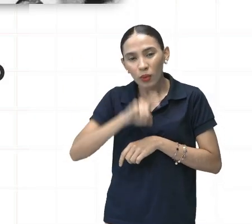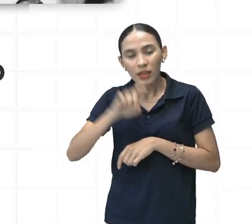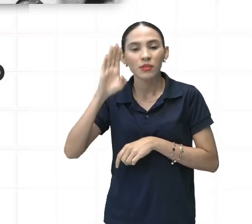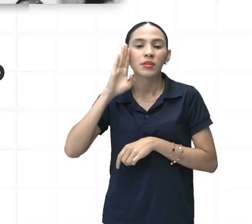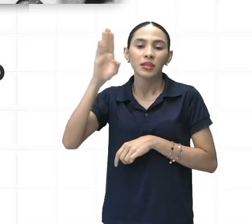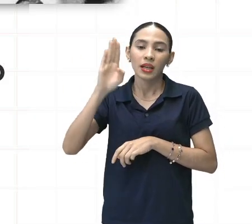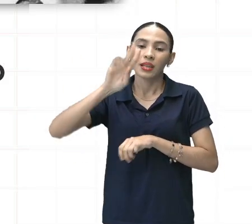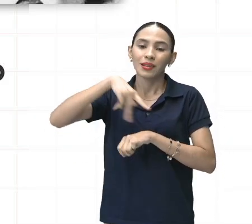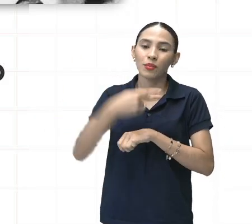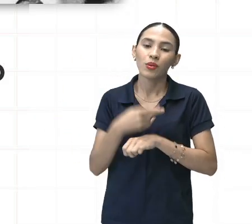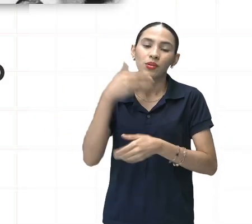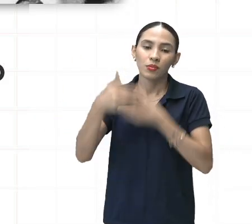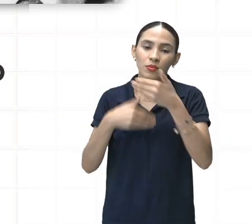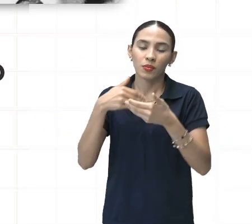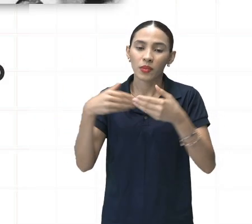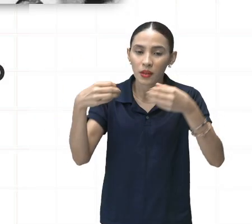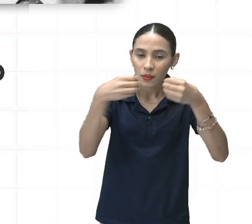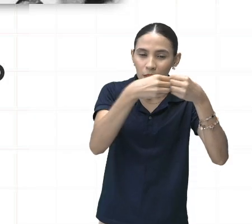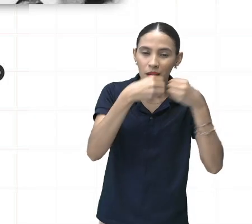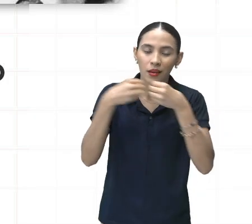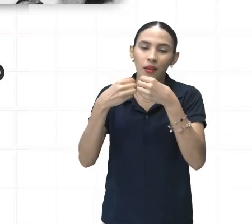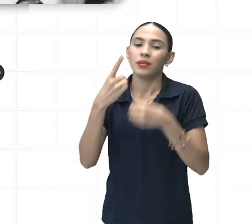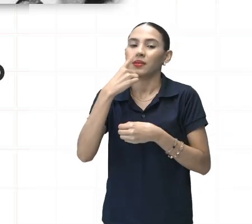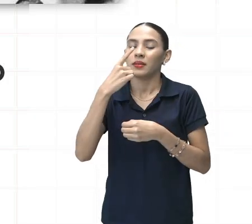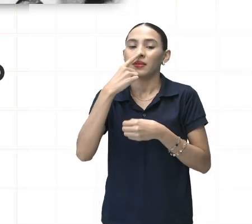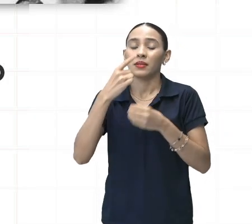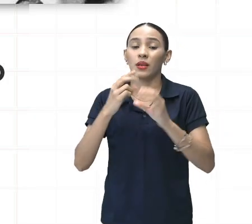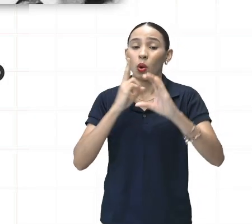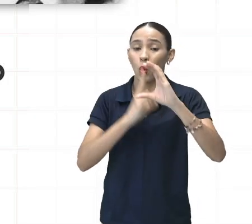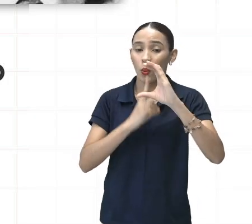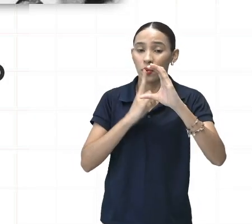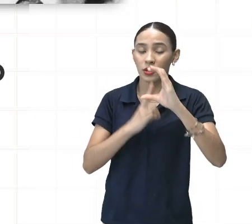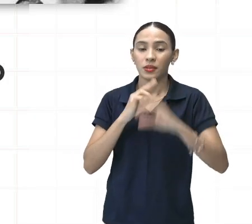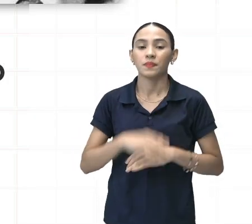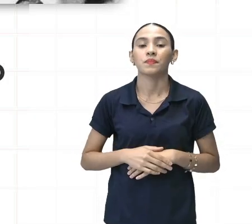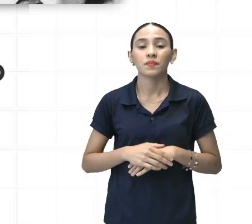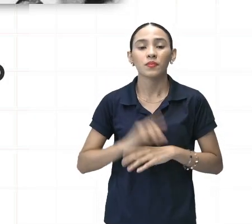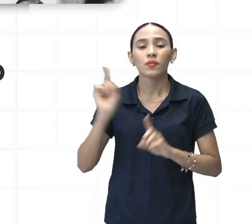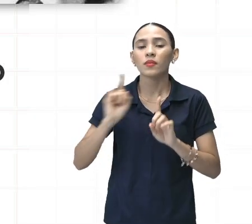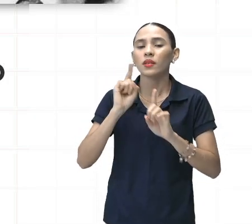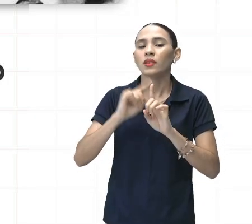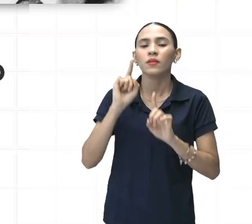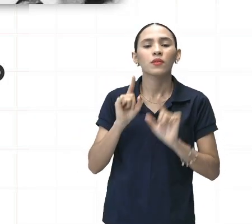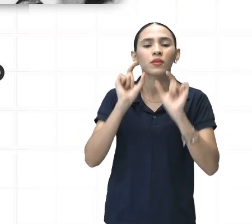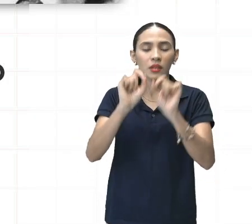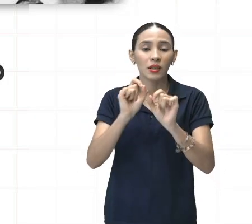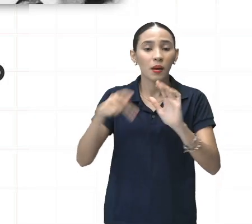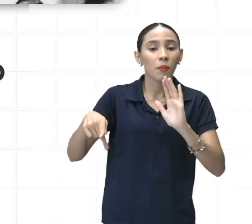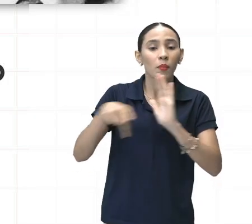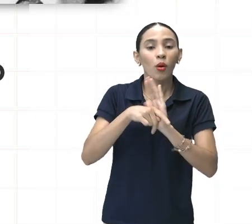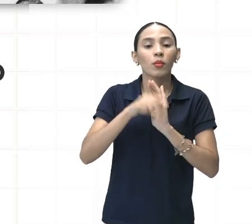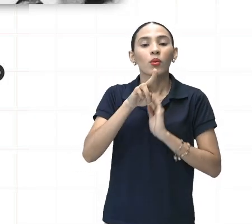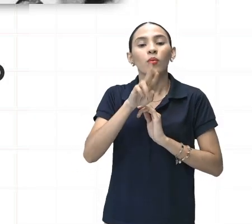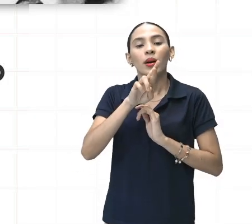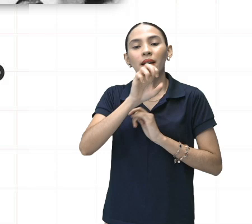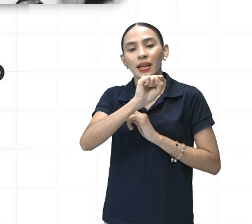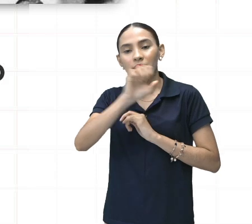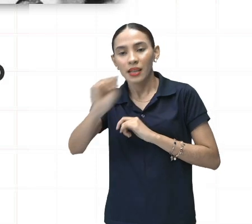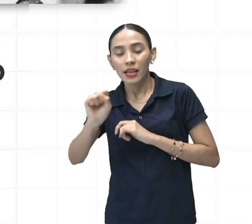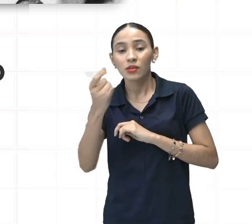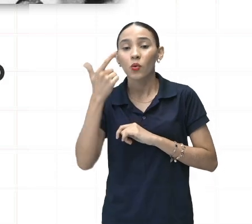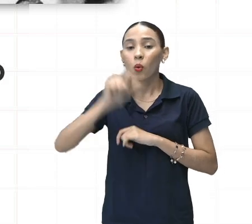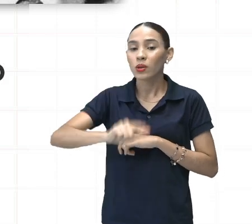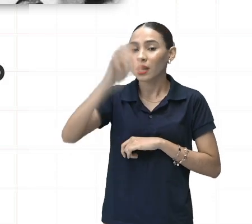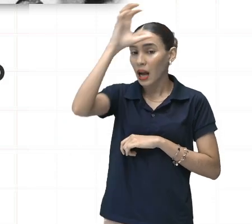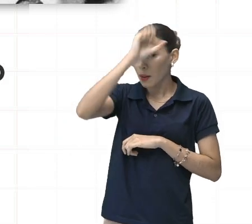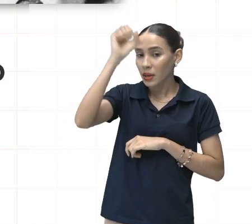aos poucos, ali se aproximou dos comunistas, indo, inclusive, para a própria União Soviética para